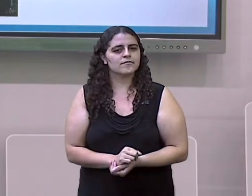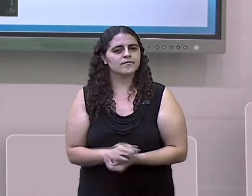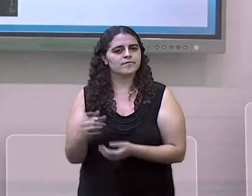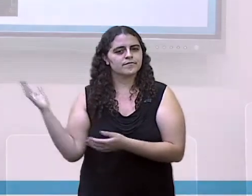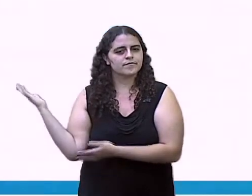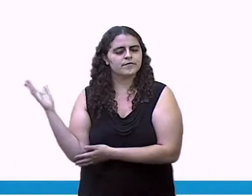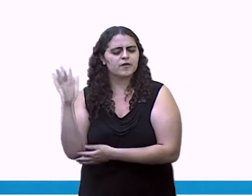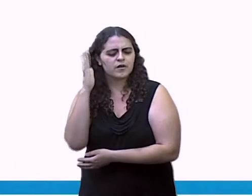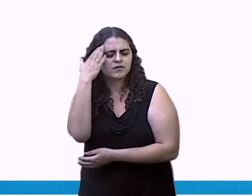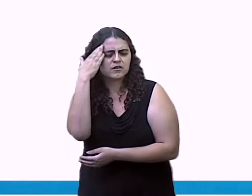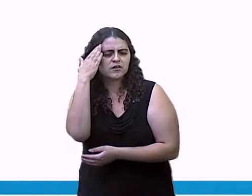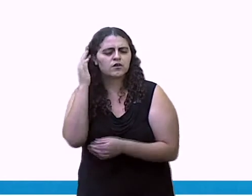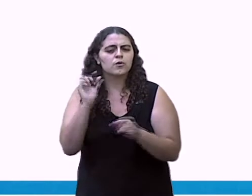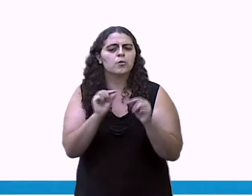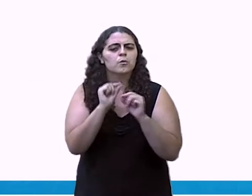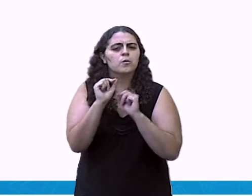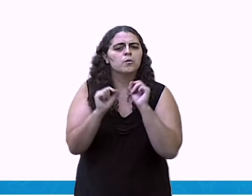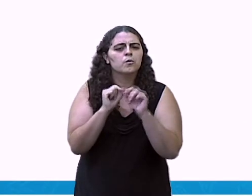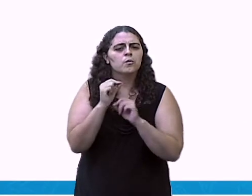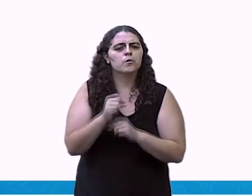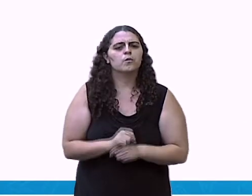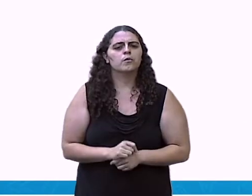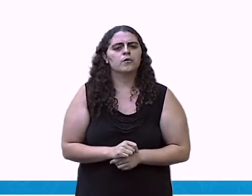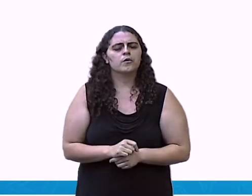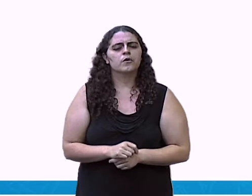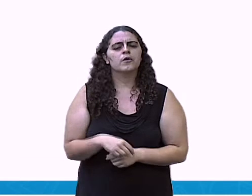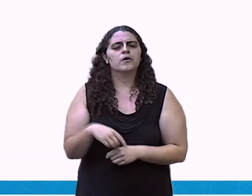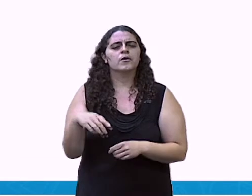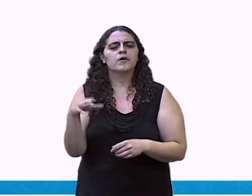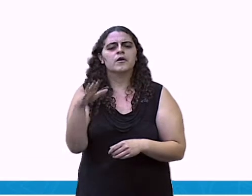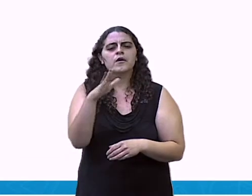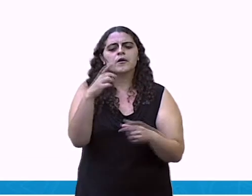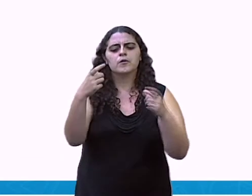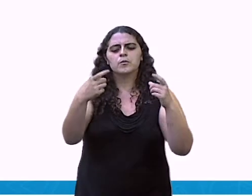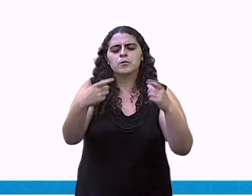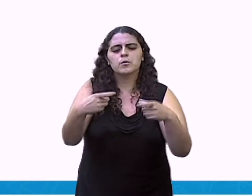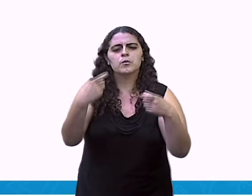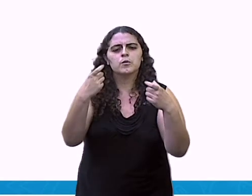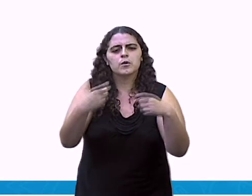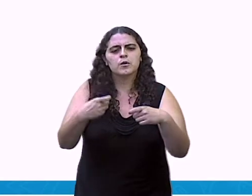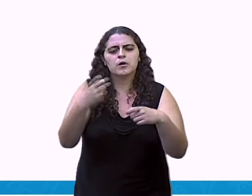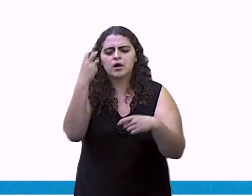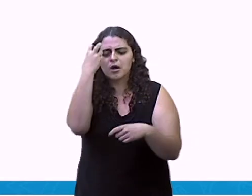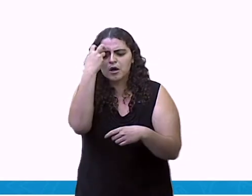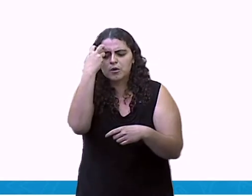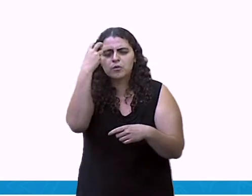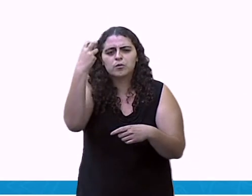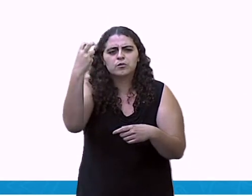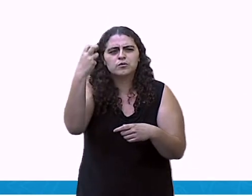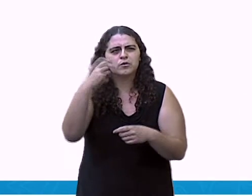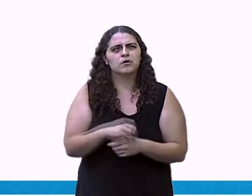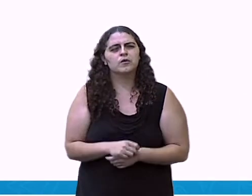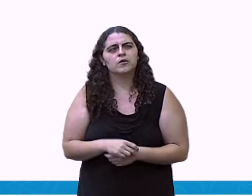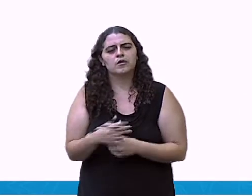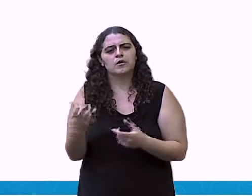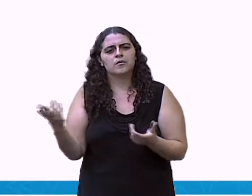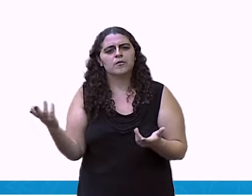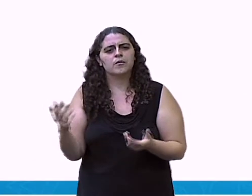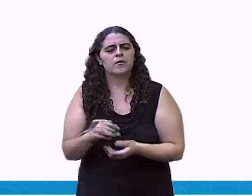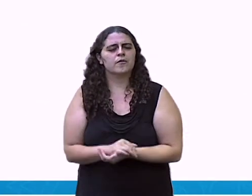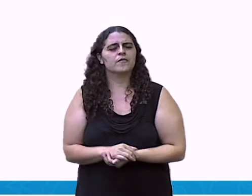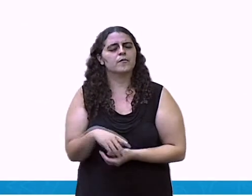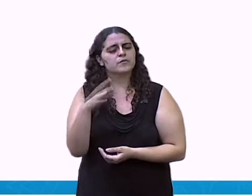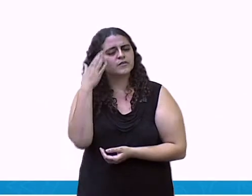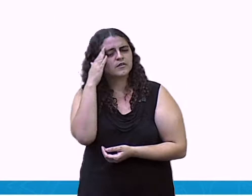vamos entender o que seria então uma paisagem cultural, ou seja, se tudo aquilo que era natural da natureza, agora